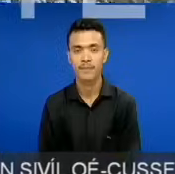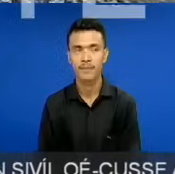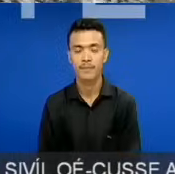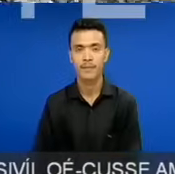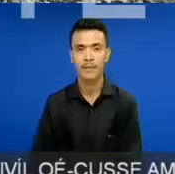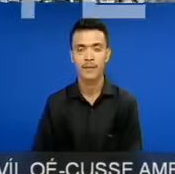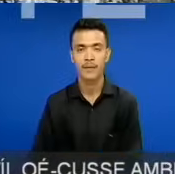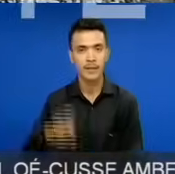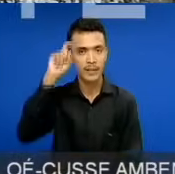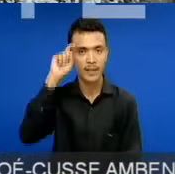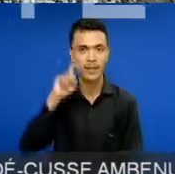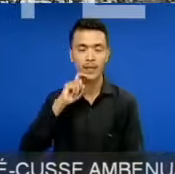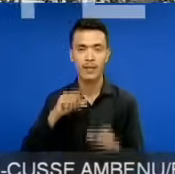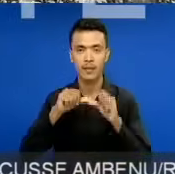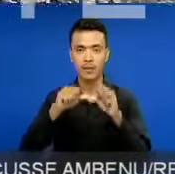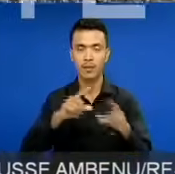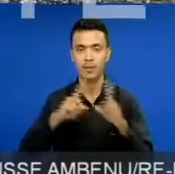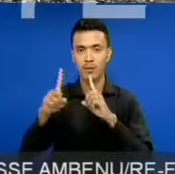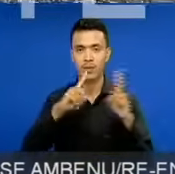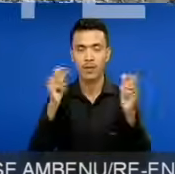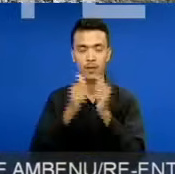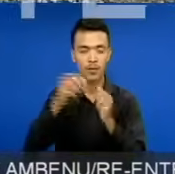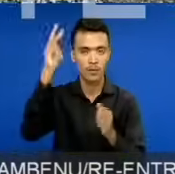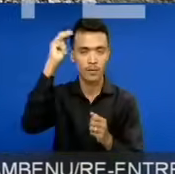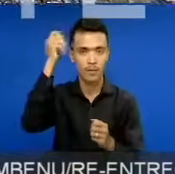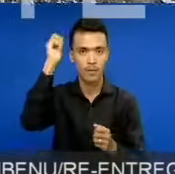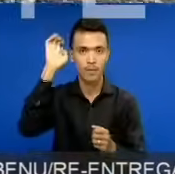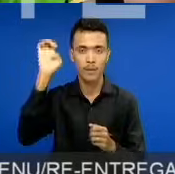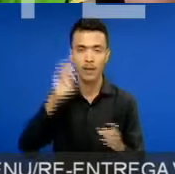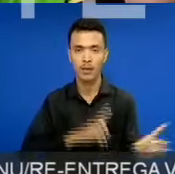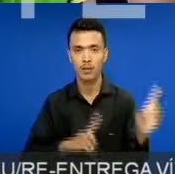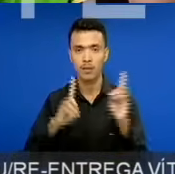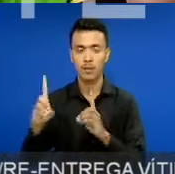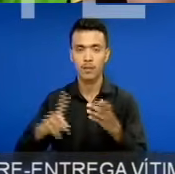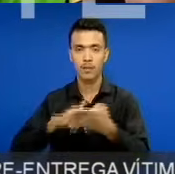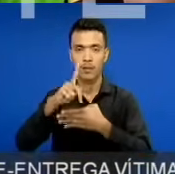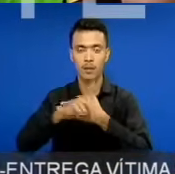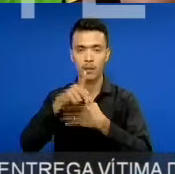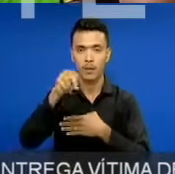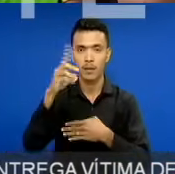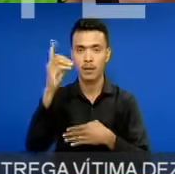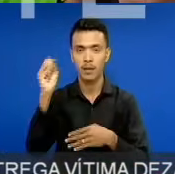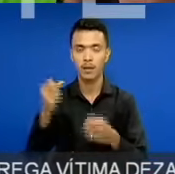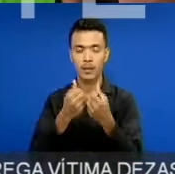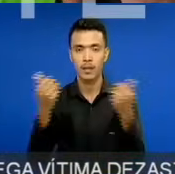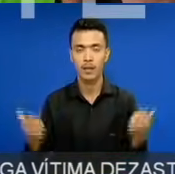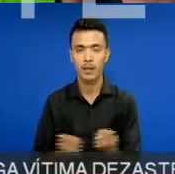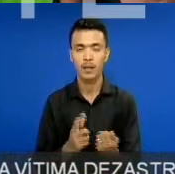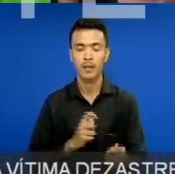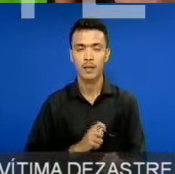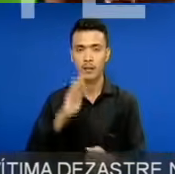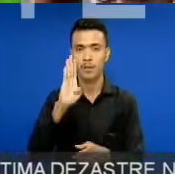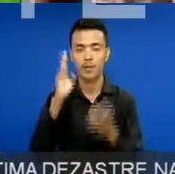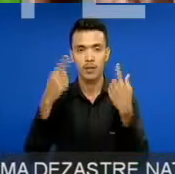Chefe governo continua orienta Ministério Administração Estatal autoimplementa programa PNDS e Bairro Taipei to haslaran